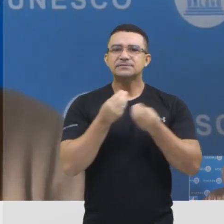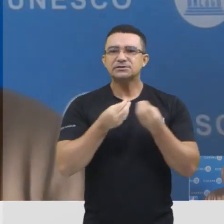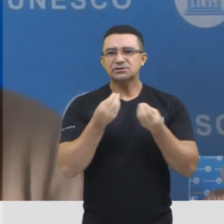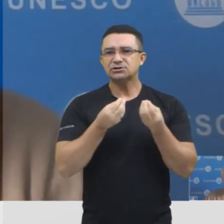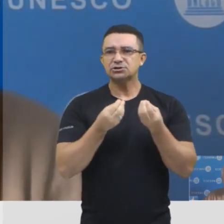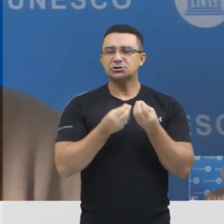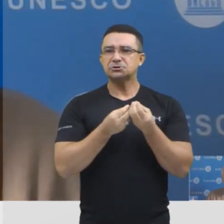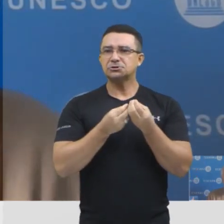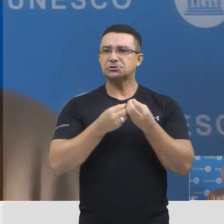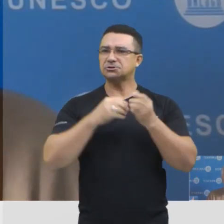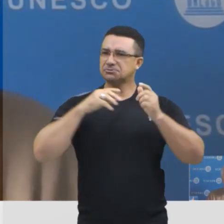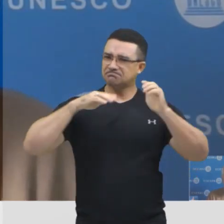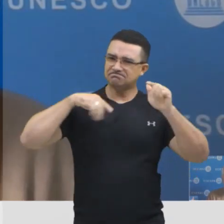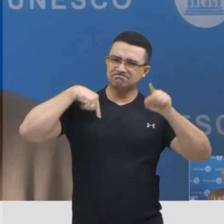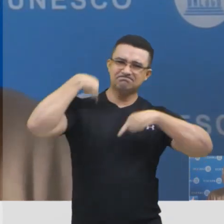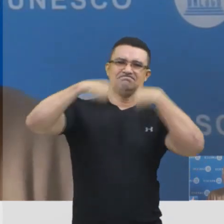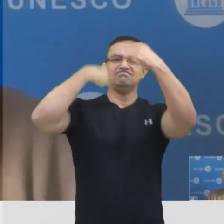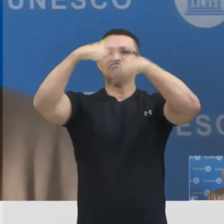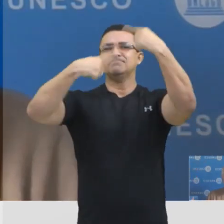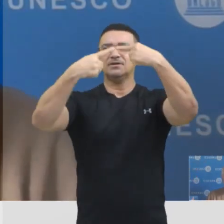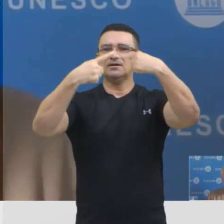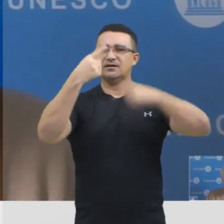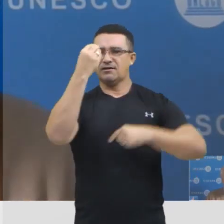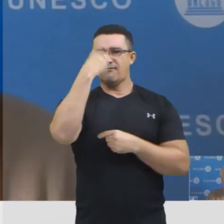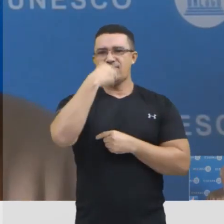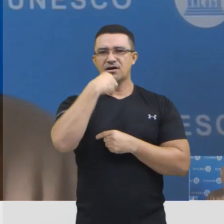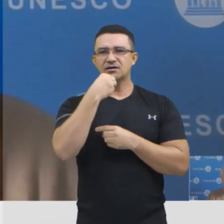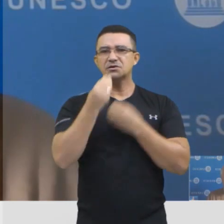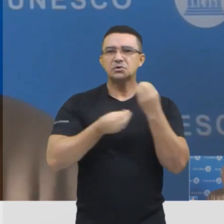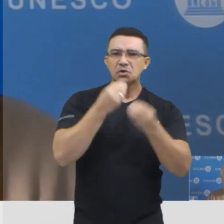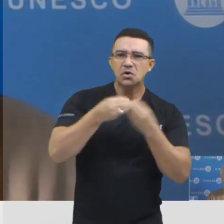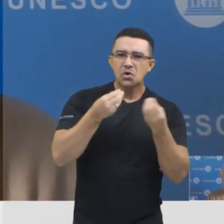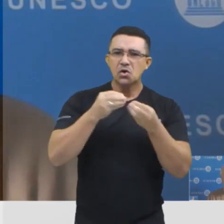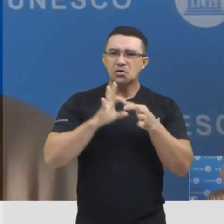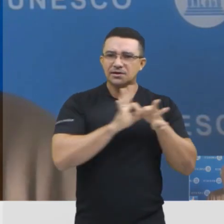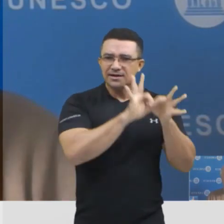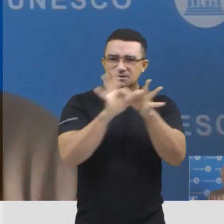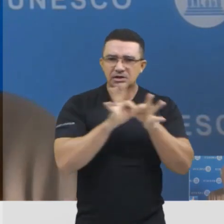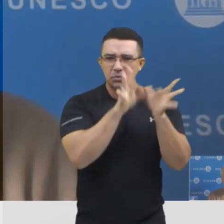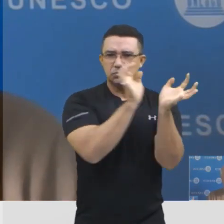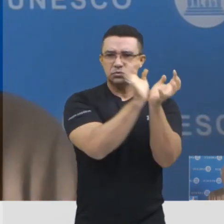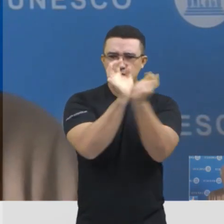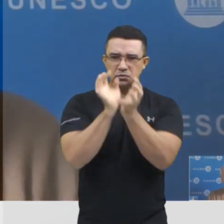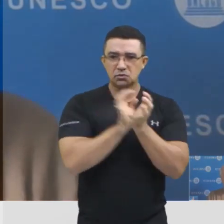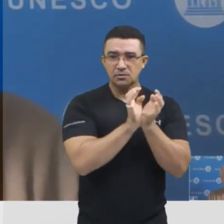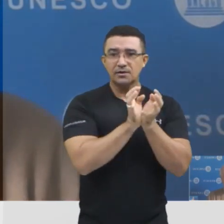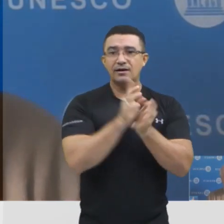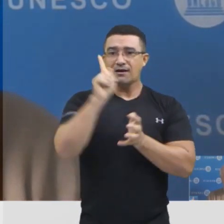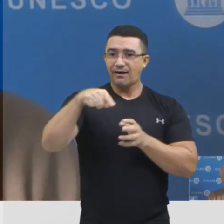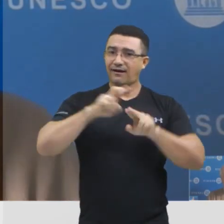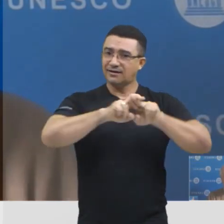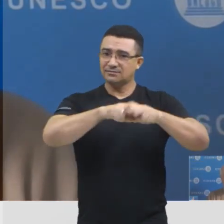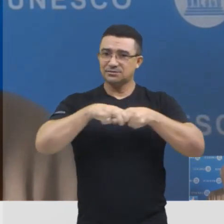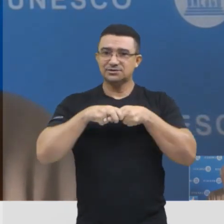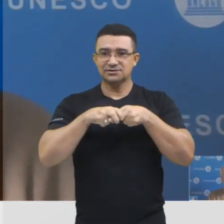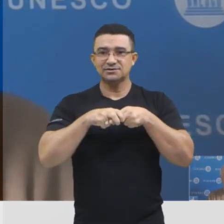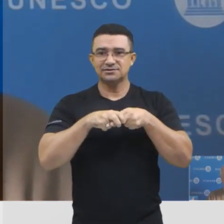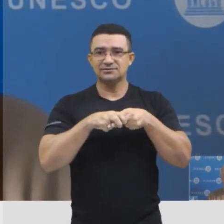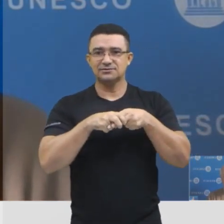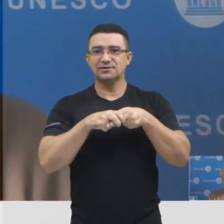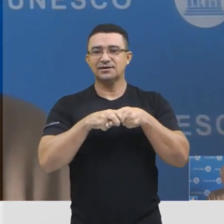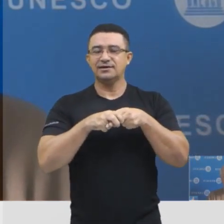superar a nossa fragilidade individual através da ligação com o coletivo, e é por isso que este tipo